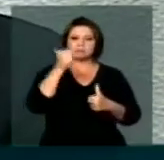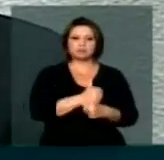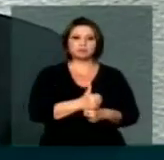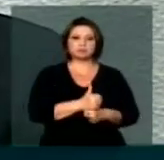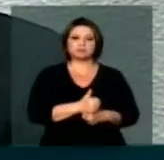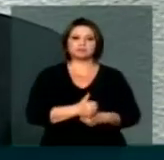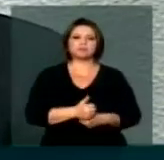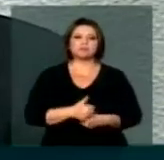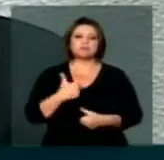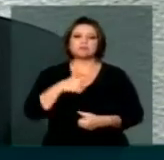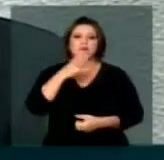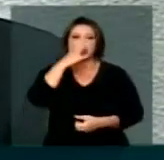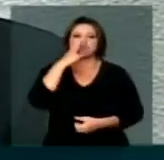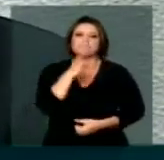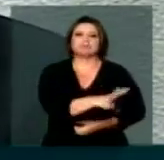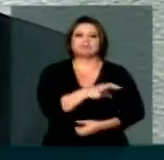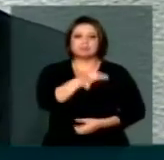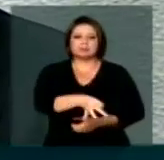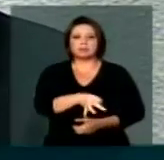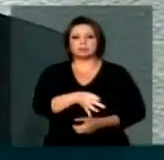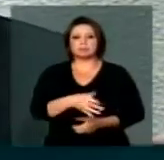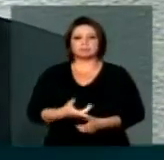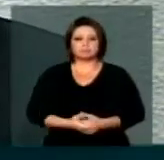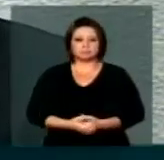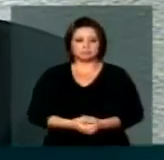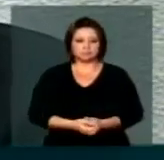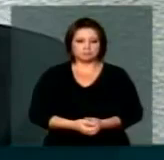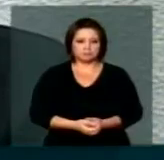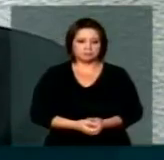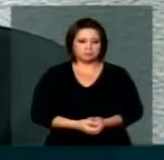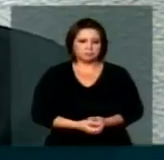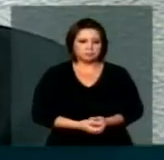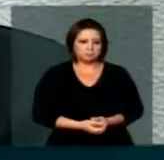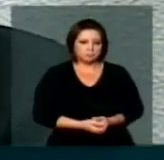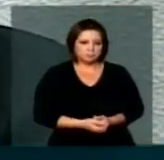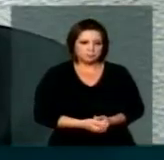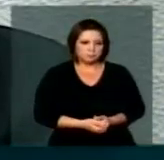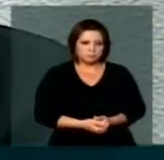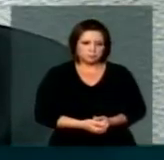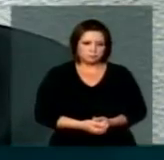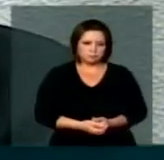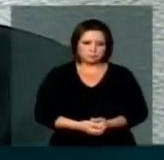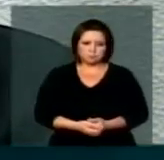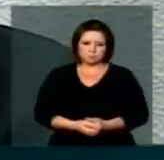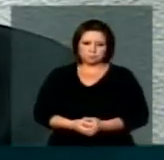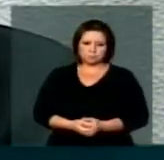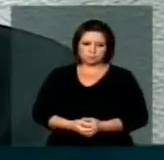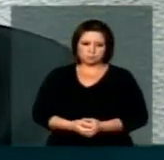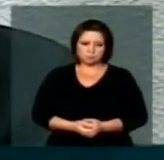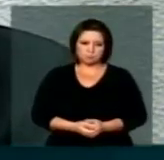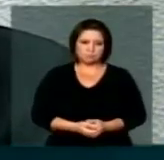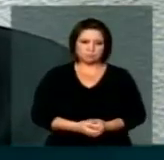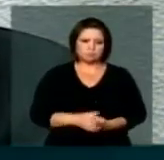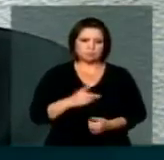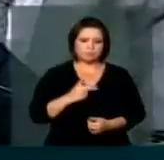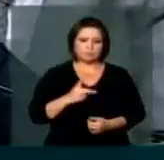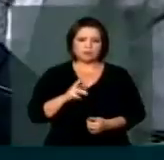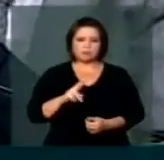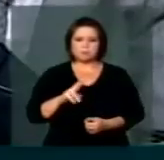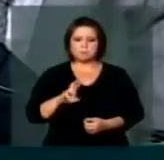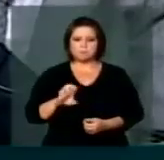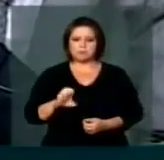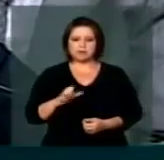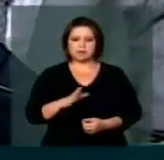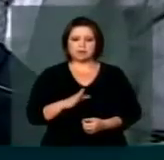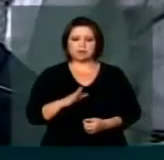uma questão de julgamento se mentiu. Eu não coloco isso. Na época da pré-nomeação